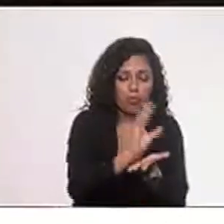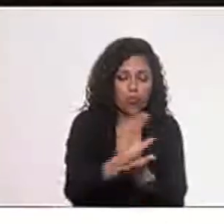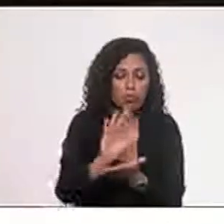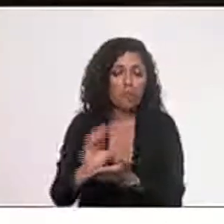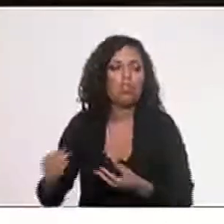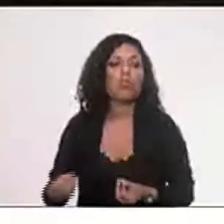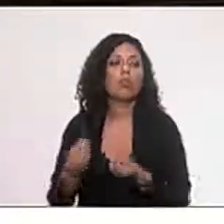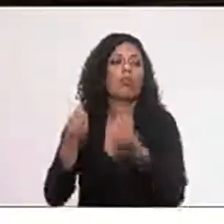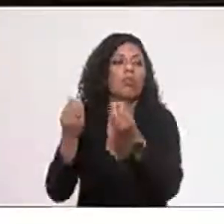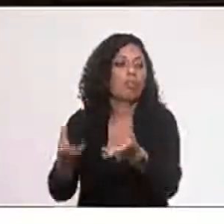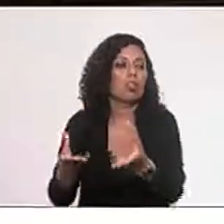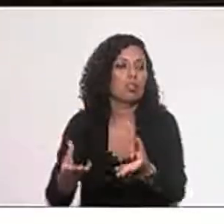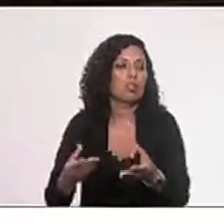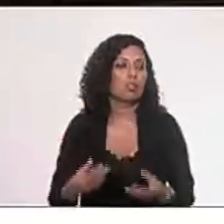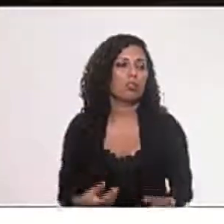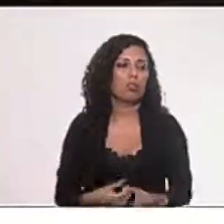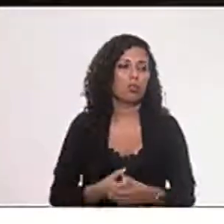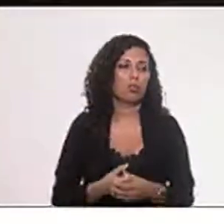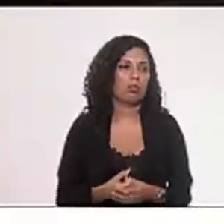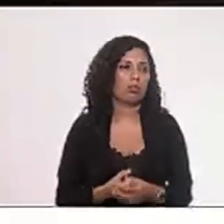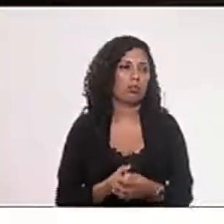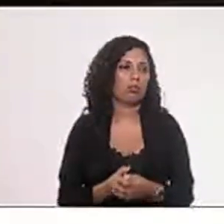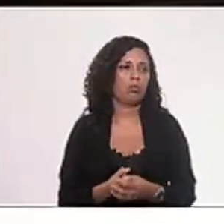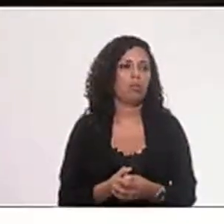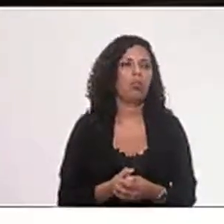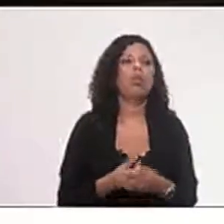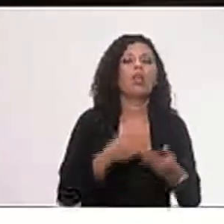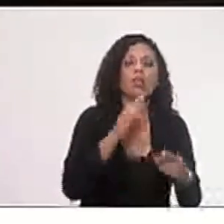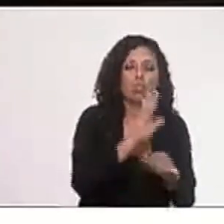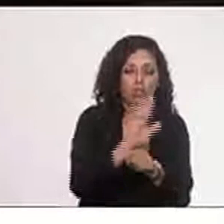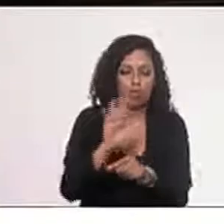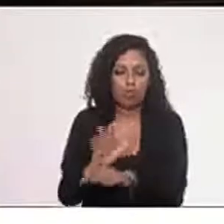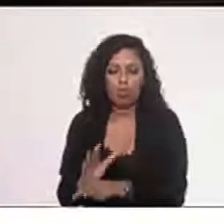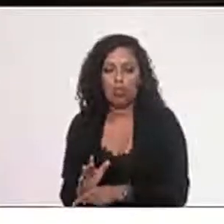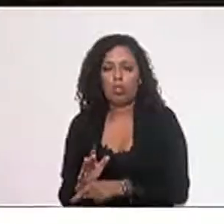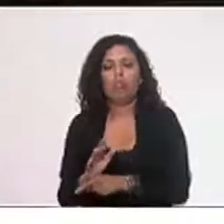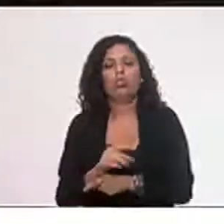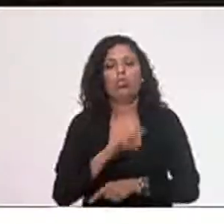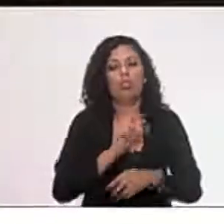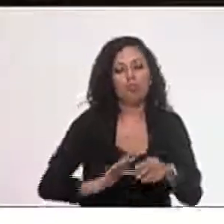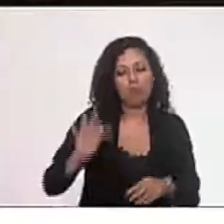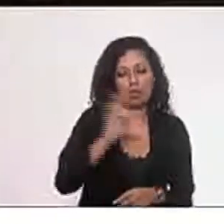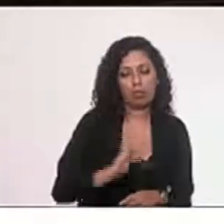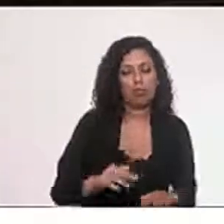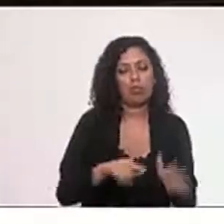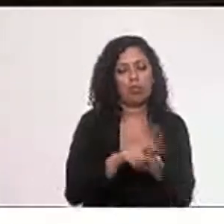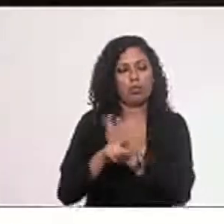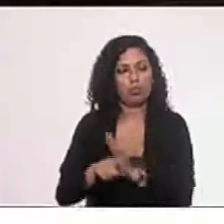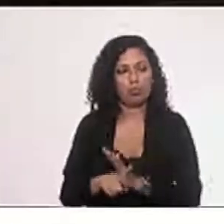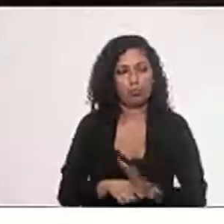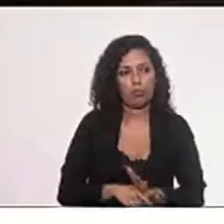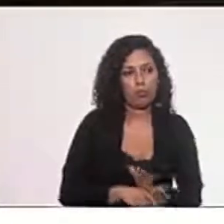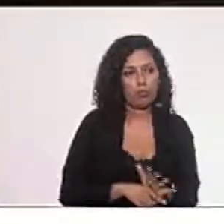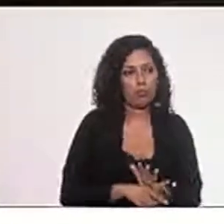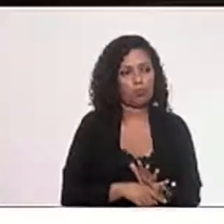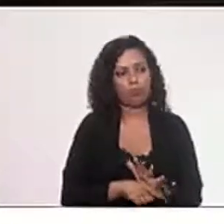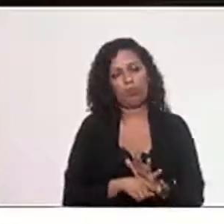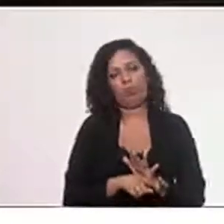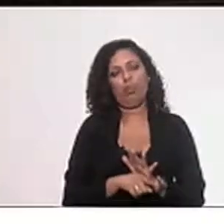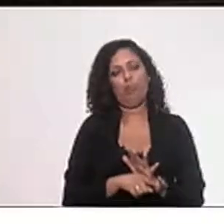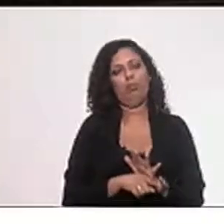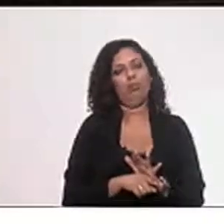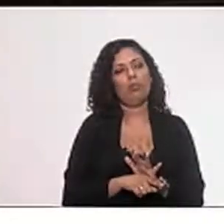mínimos ainda que rudimentares para o funcionamento de universidades de institutos de pesquisa e de institutos federais